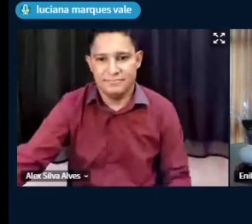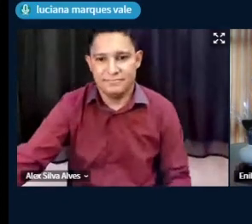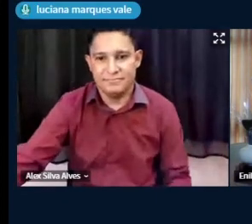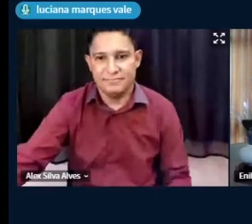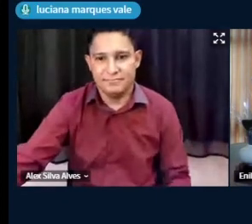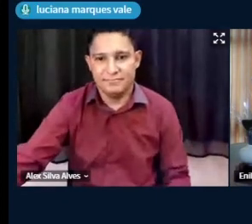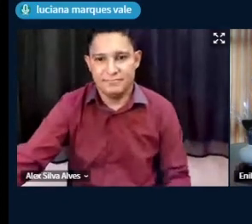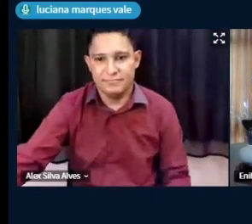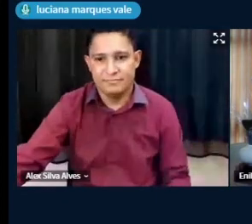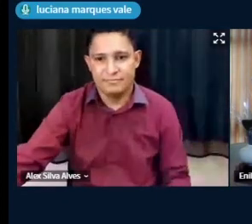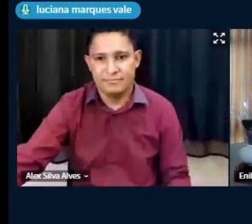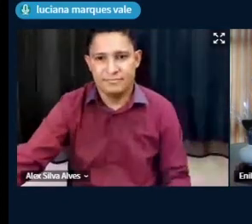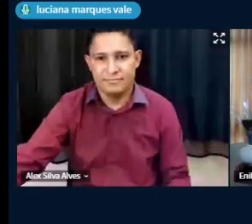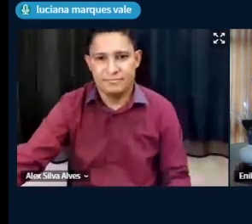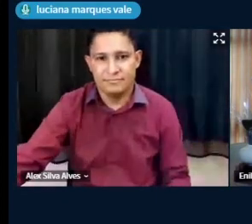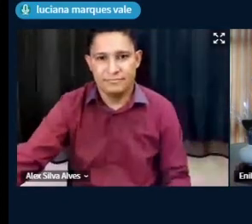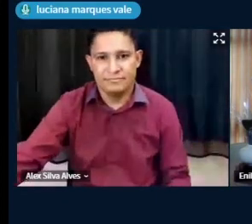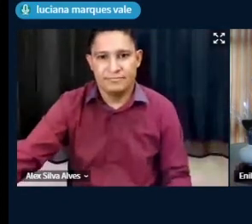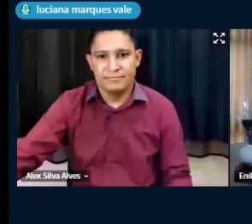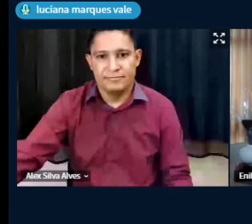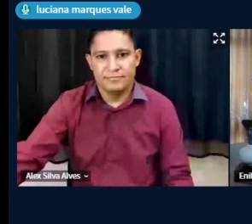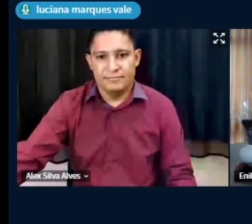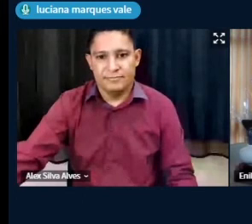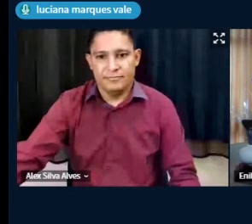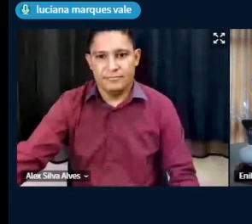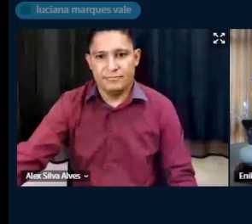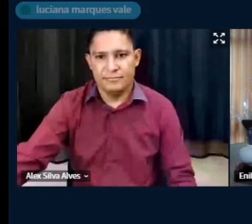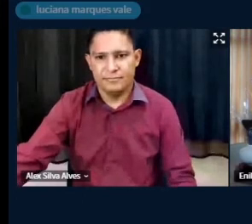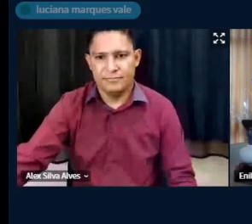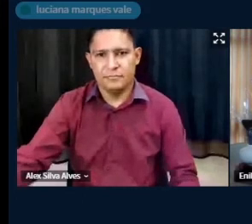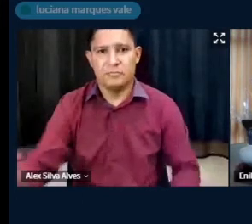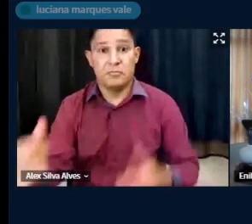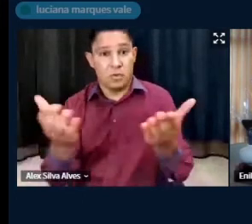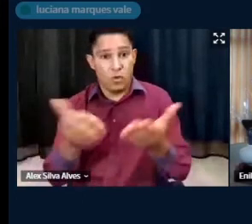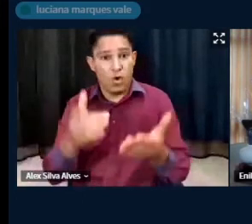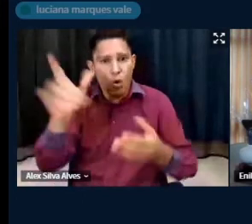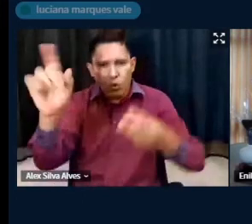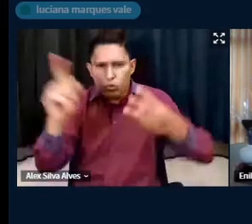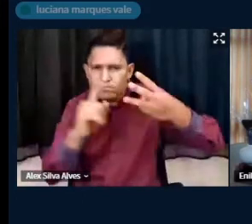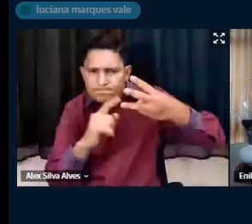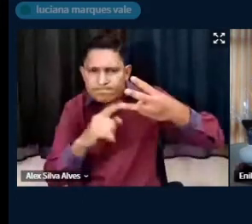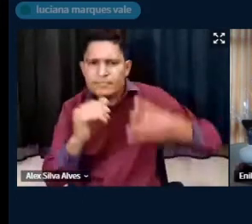desenho muitas vezes não há essa representação clara.